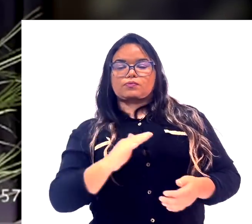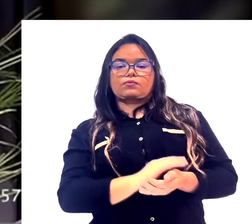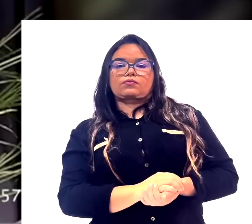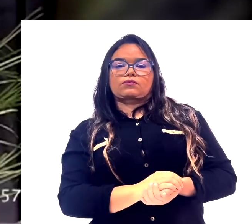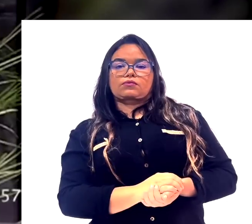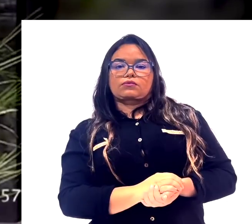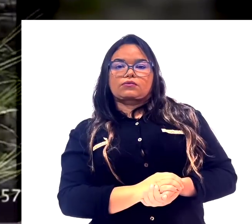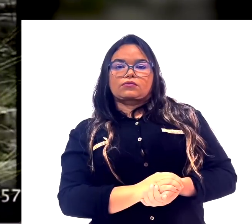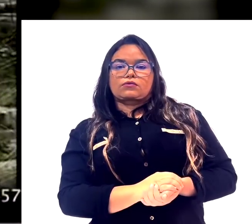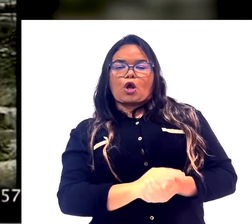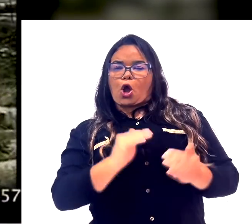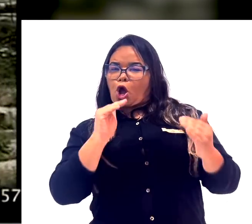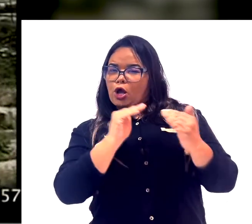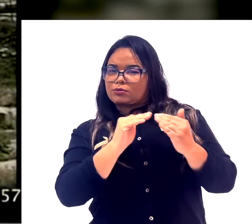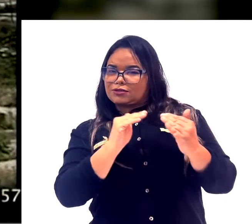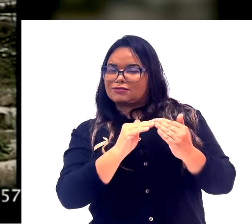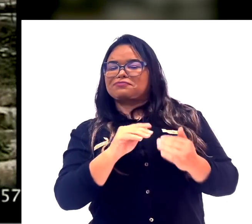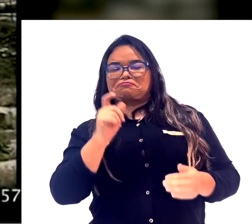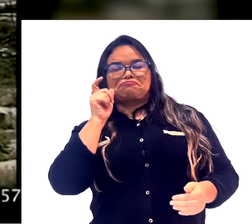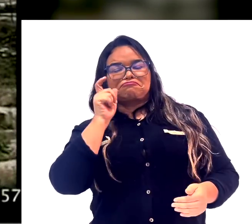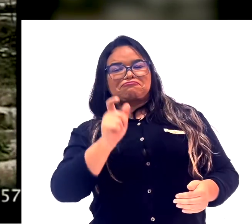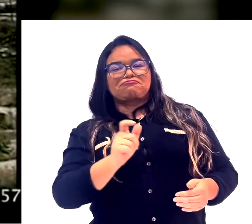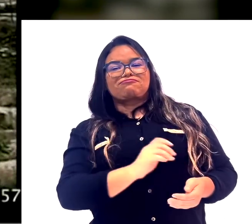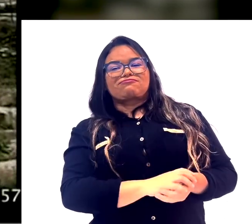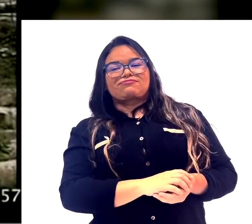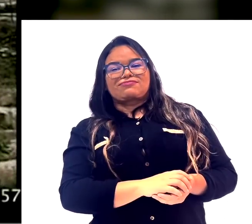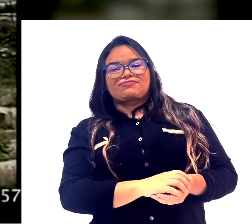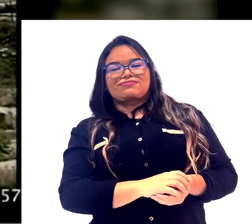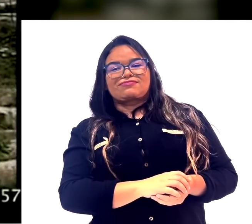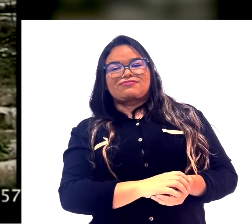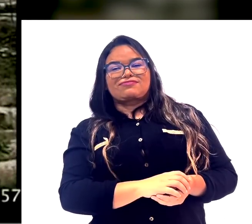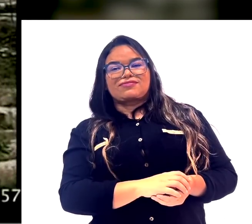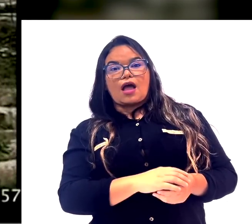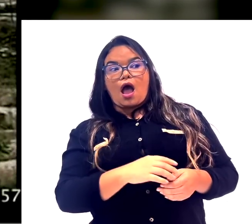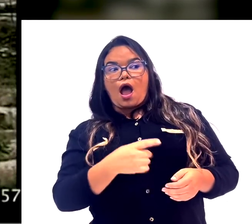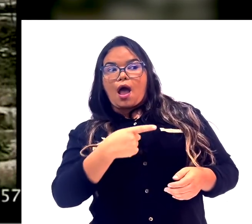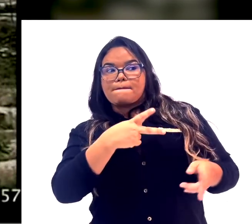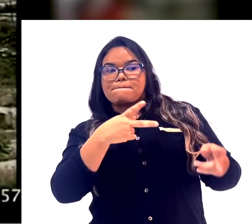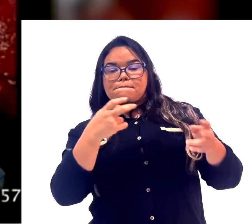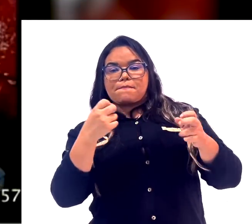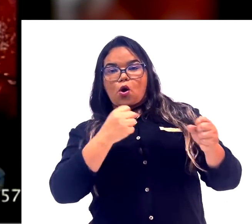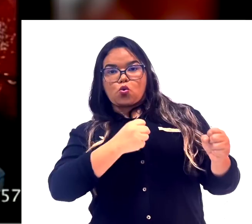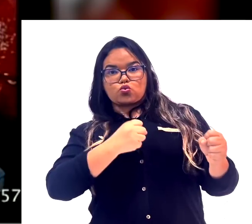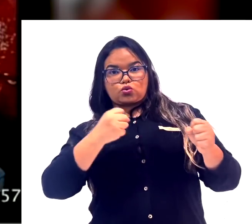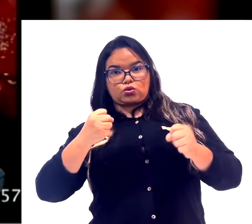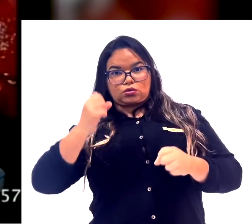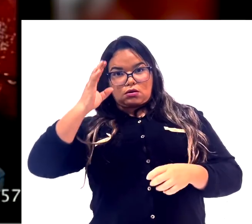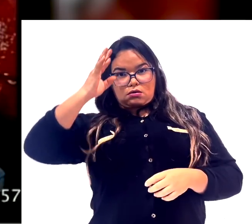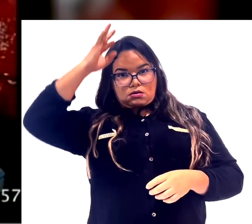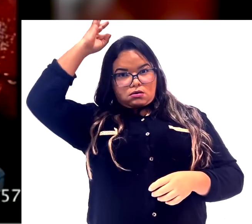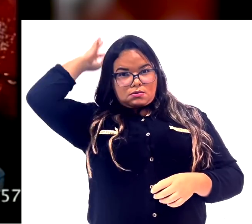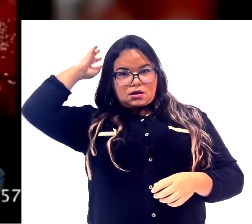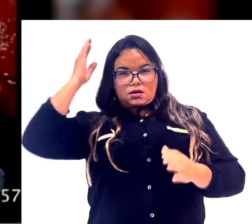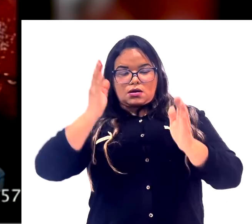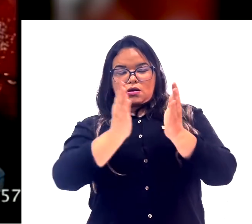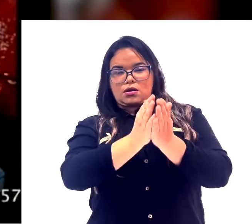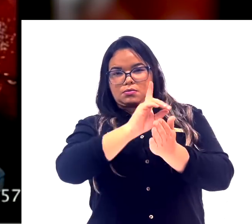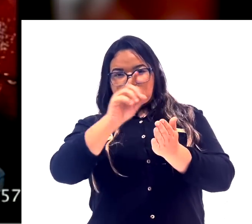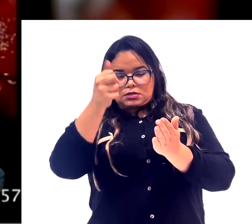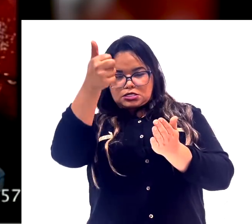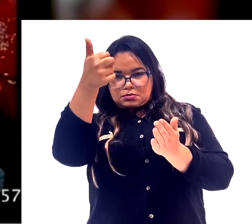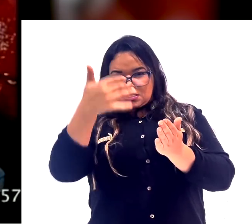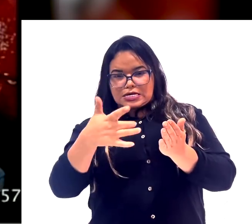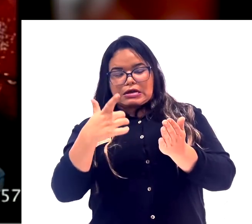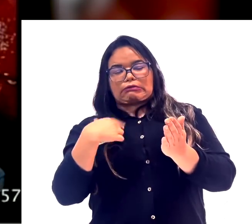muito interessante. Portanto, aqui temos esse poderoso Império Romano. Isto é o que a Bíblia diz, que encontraríamos estes reinos e